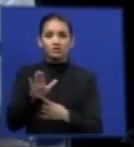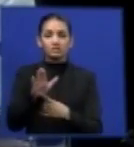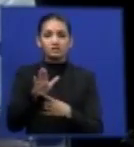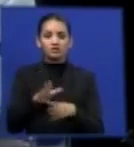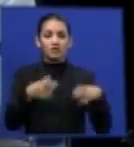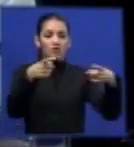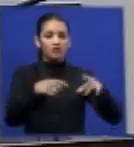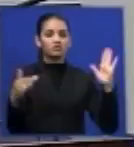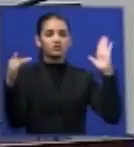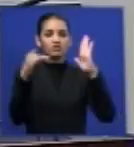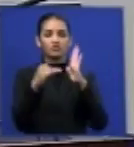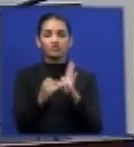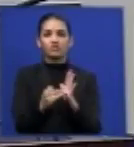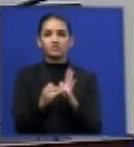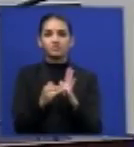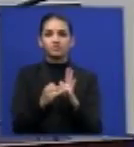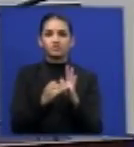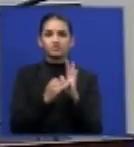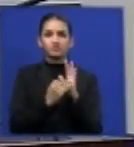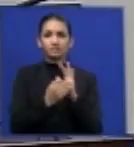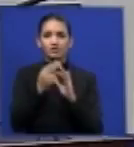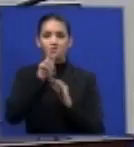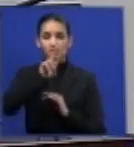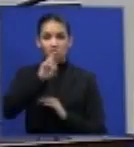adequada para 2.